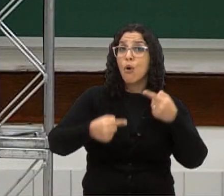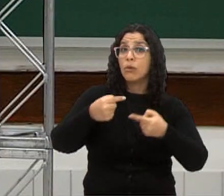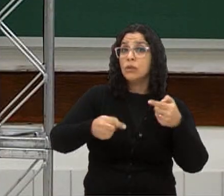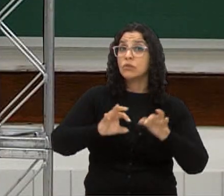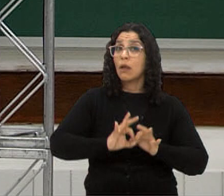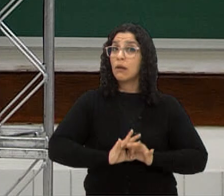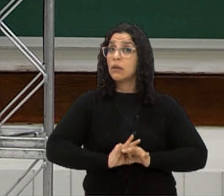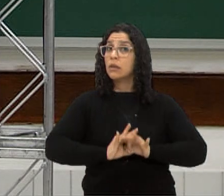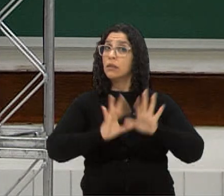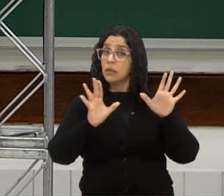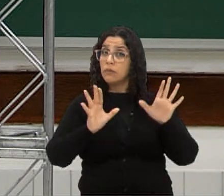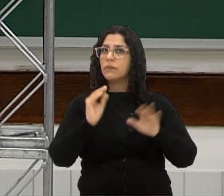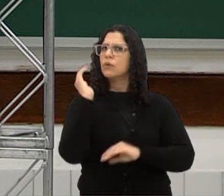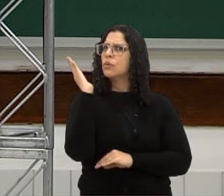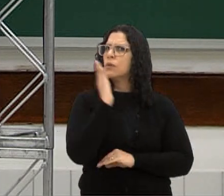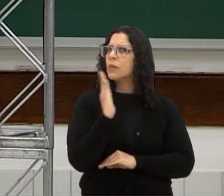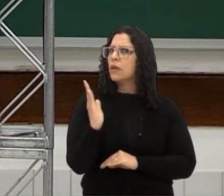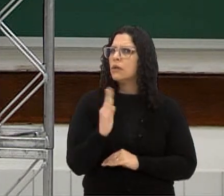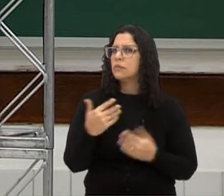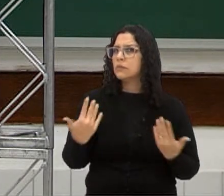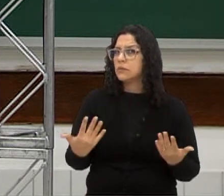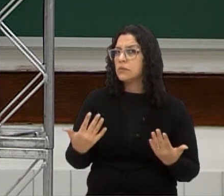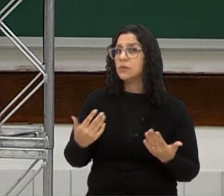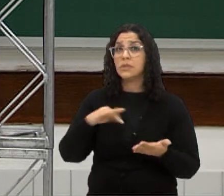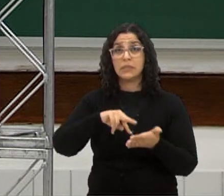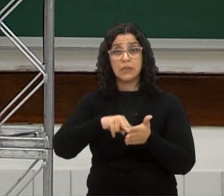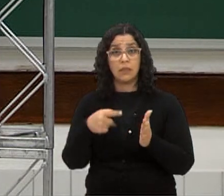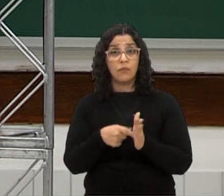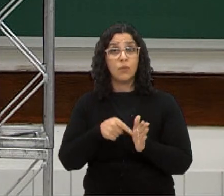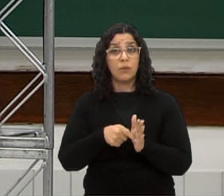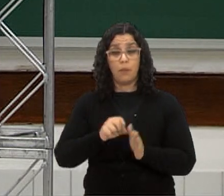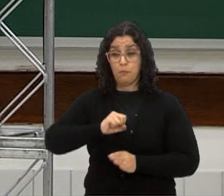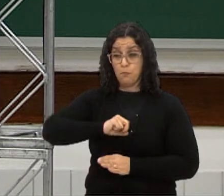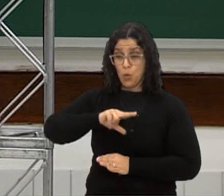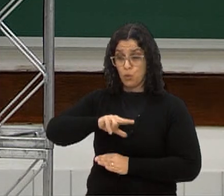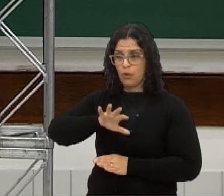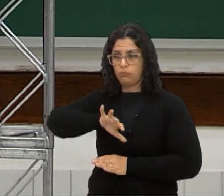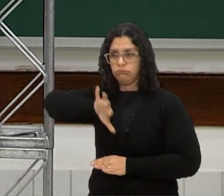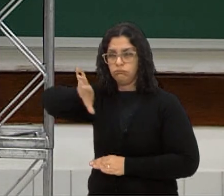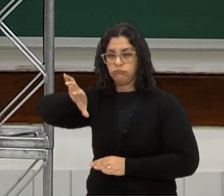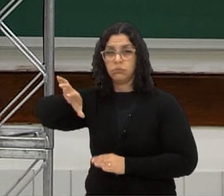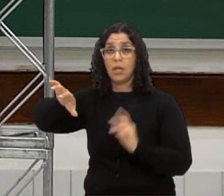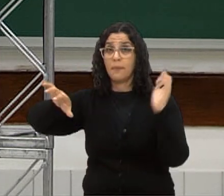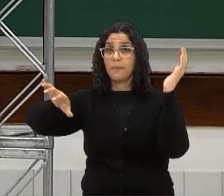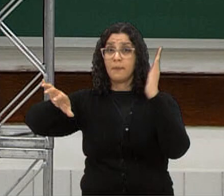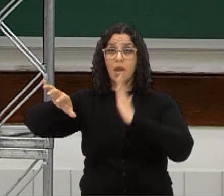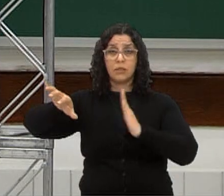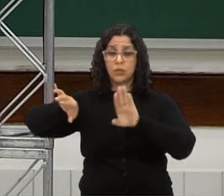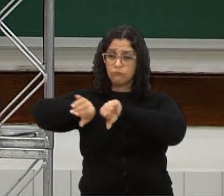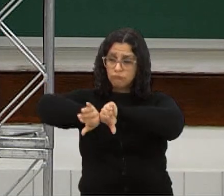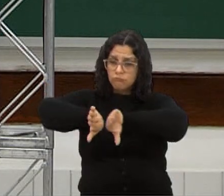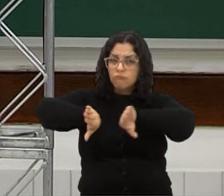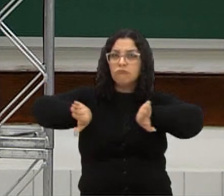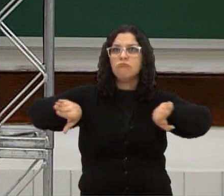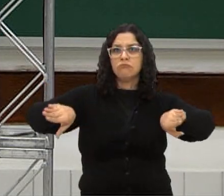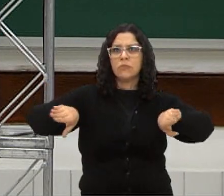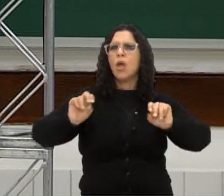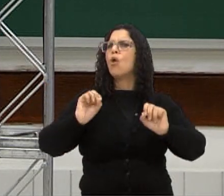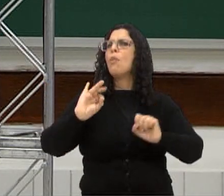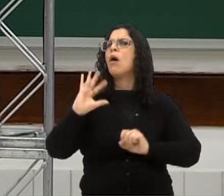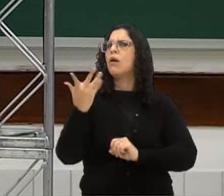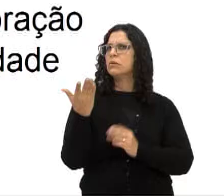Relembrando, tá? Emancipação política foi o quê? A separação política entre Brasil e Portugal. Vamos aprofundar como isso